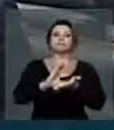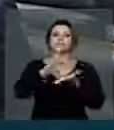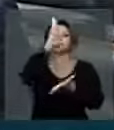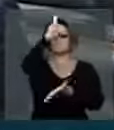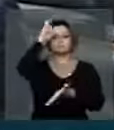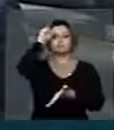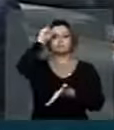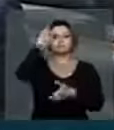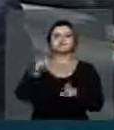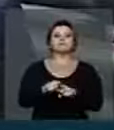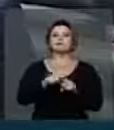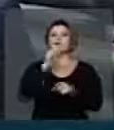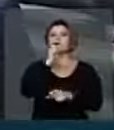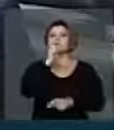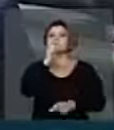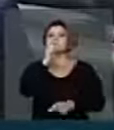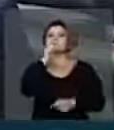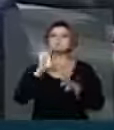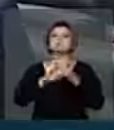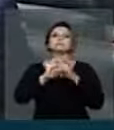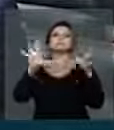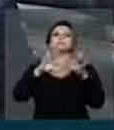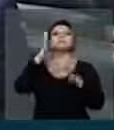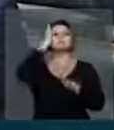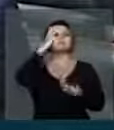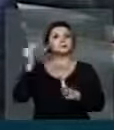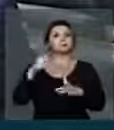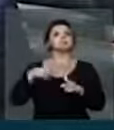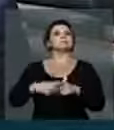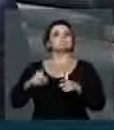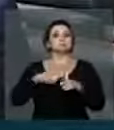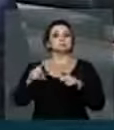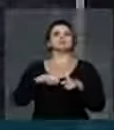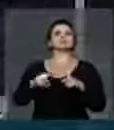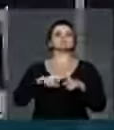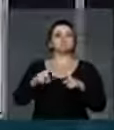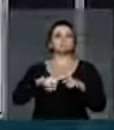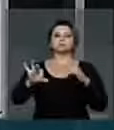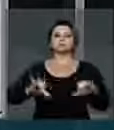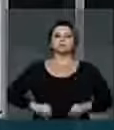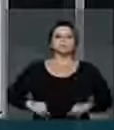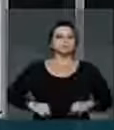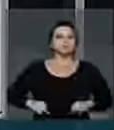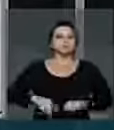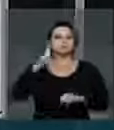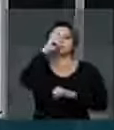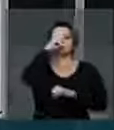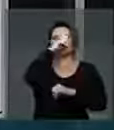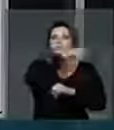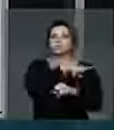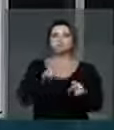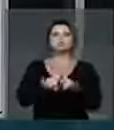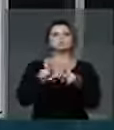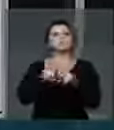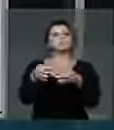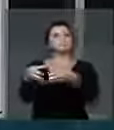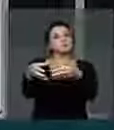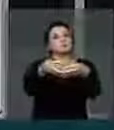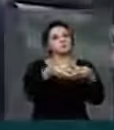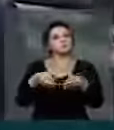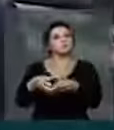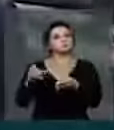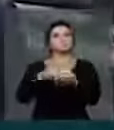essas emendas não são liberadas, Vossa Excelência há de convir que nós passamos por uma dificuldade muito grande perante as nossas bases.